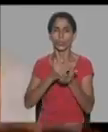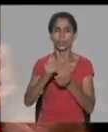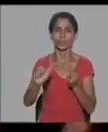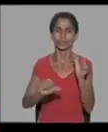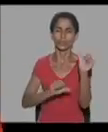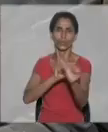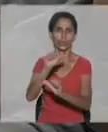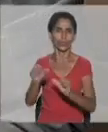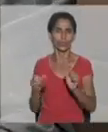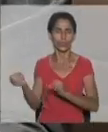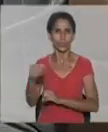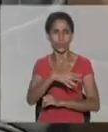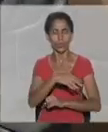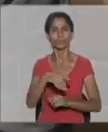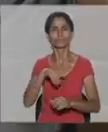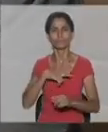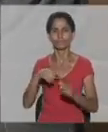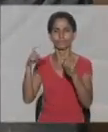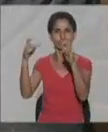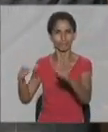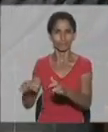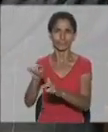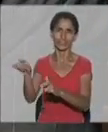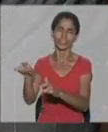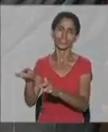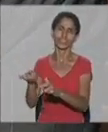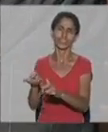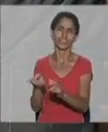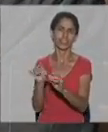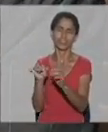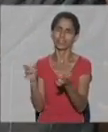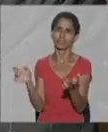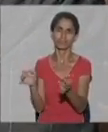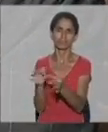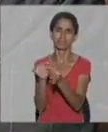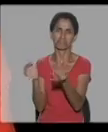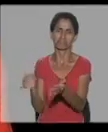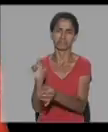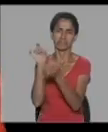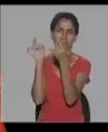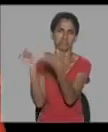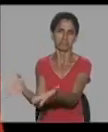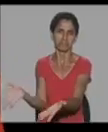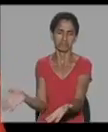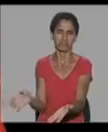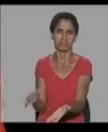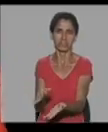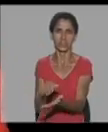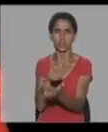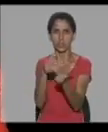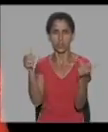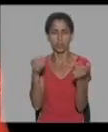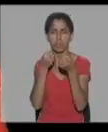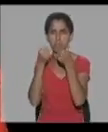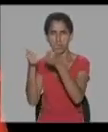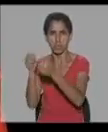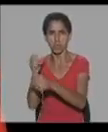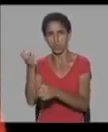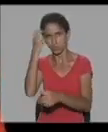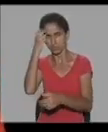ciclo. Numa área completamente desprivilegiada socialmente. Socialmente, né? Abandonada né, completamente